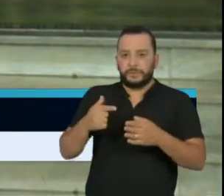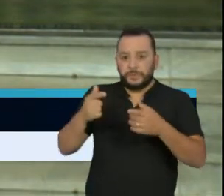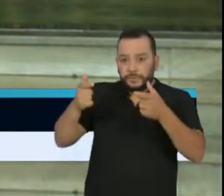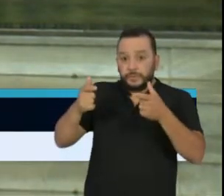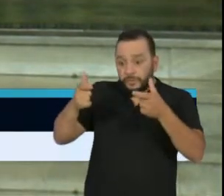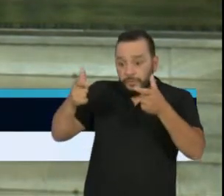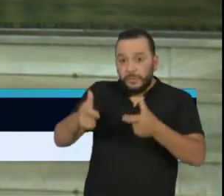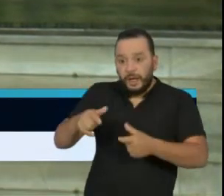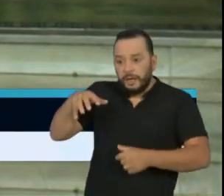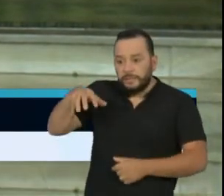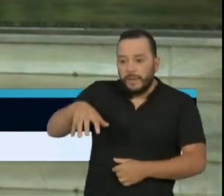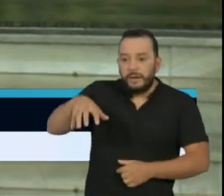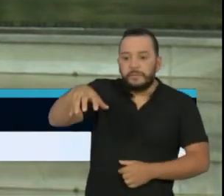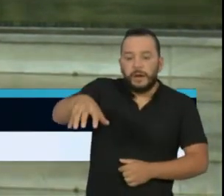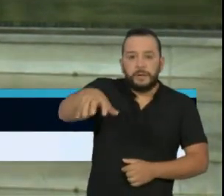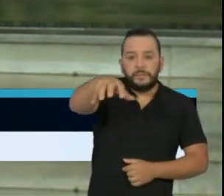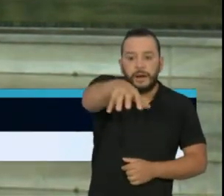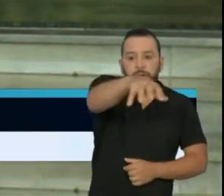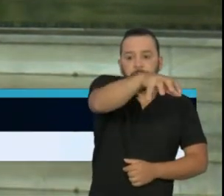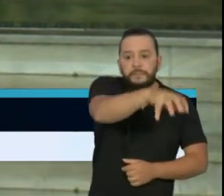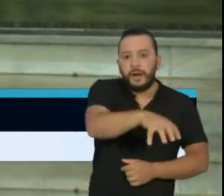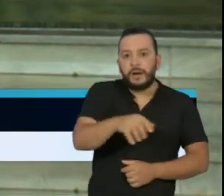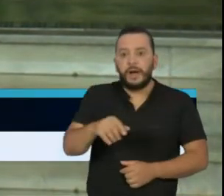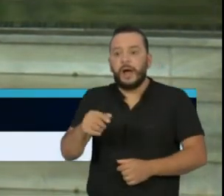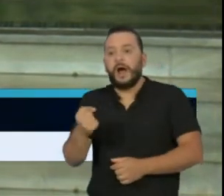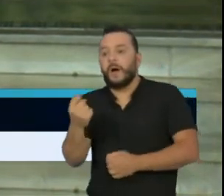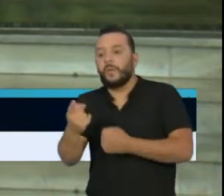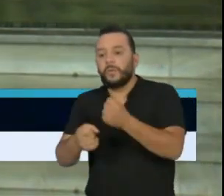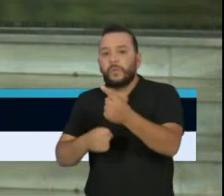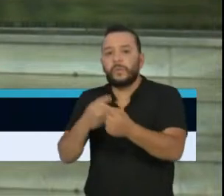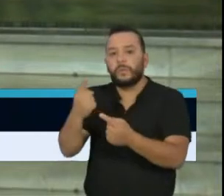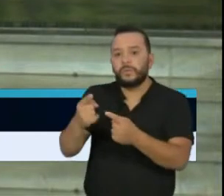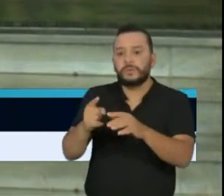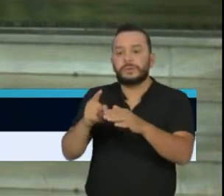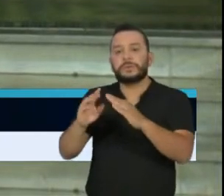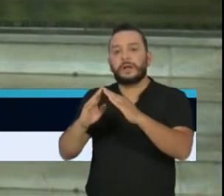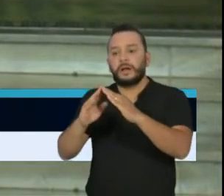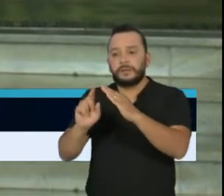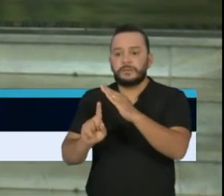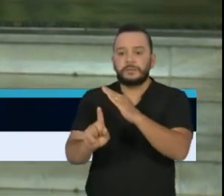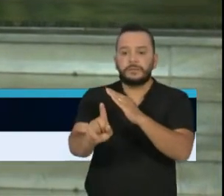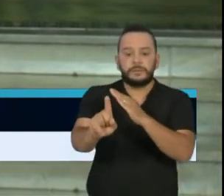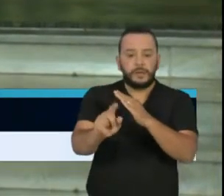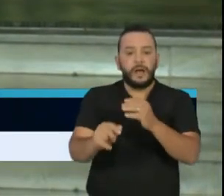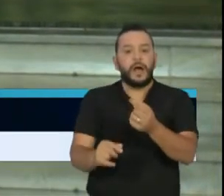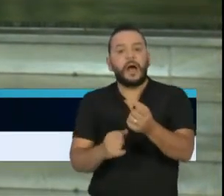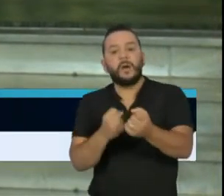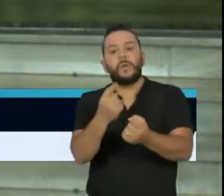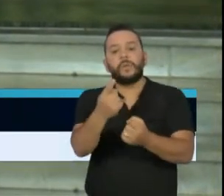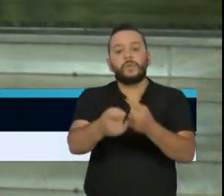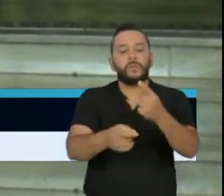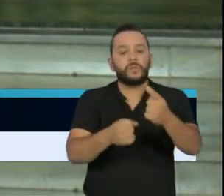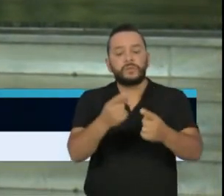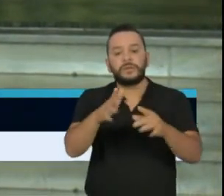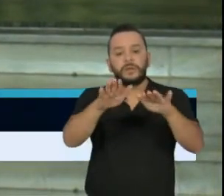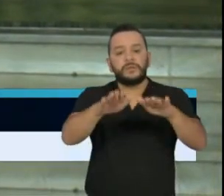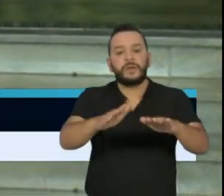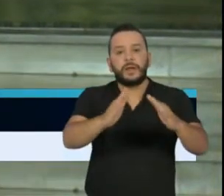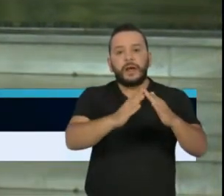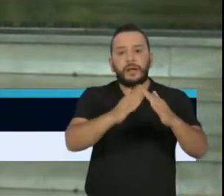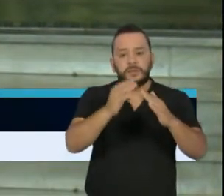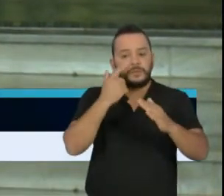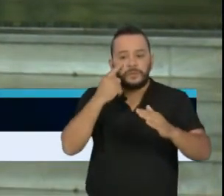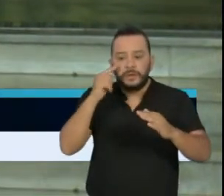regionalizada e heterogênea. É muito importante que isto fique claro para vocês que estão nos acompanhando nas suas casas, para vocês